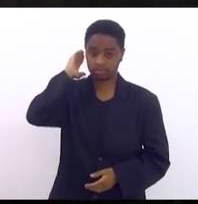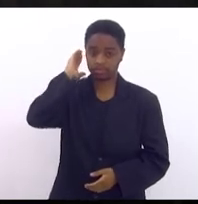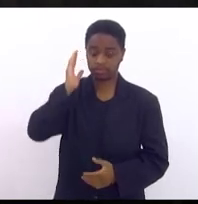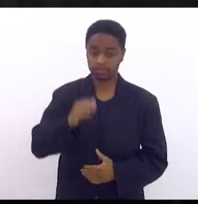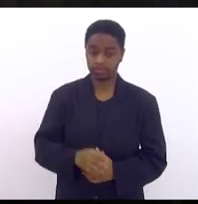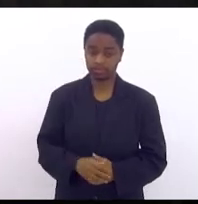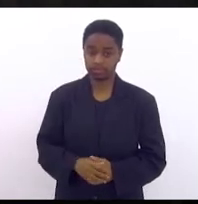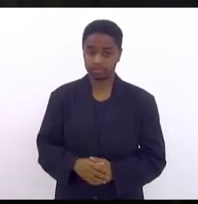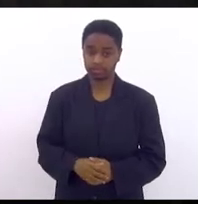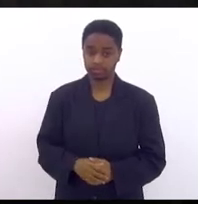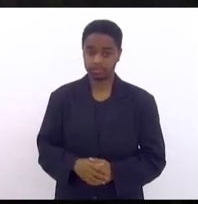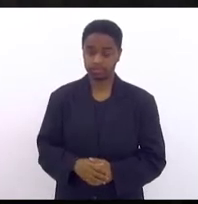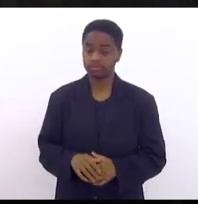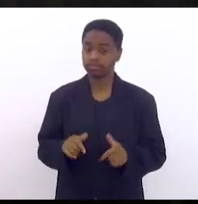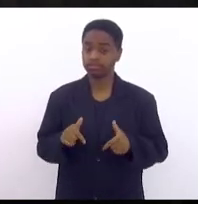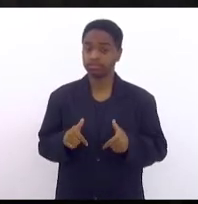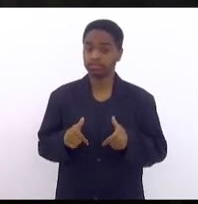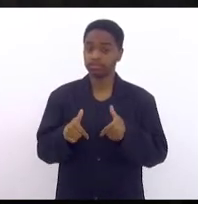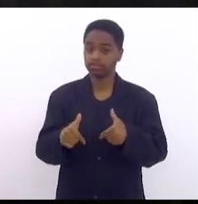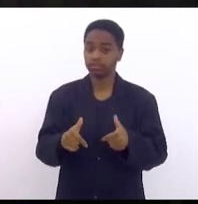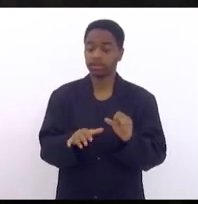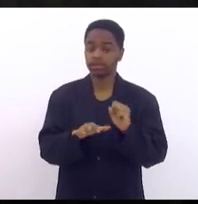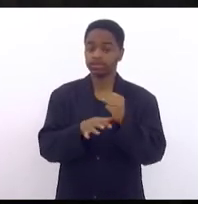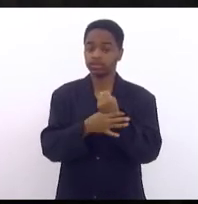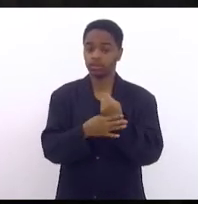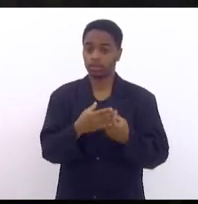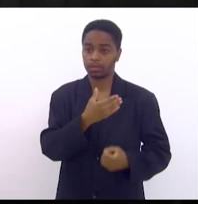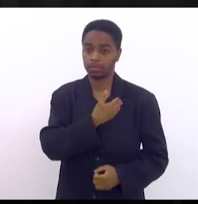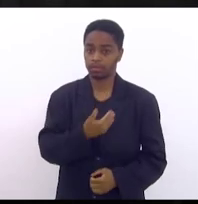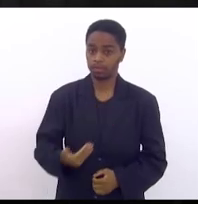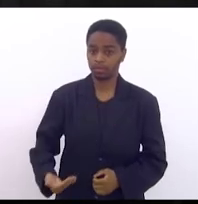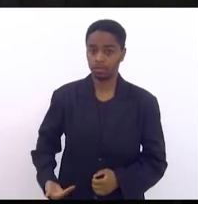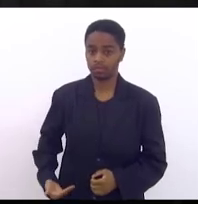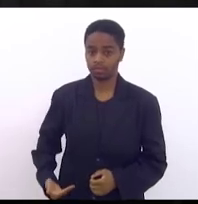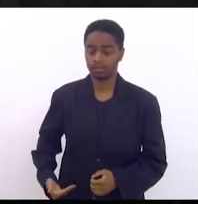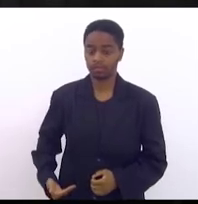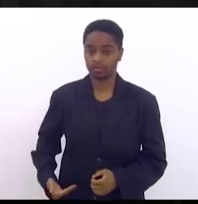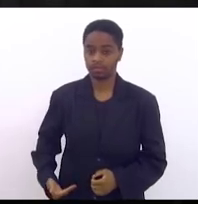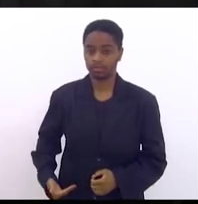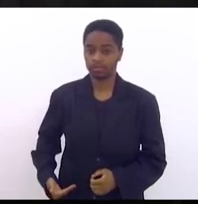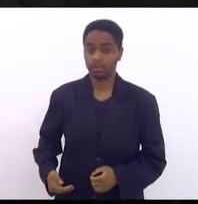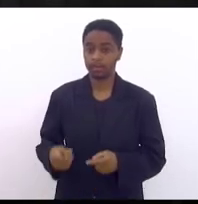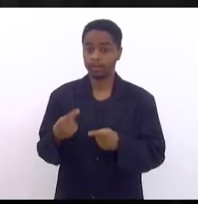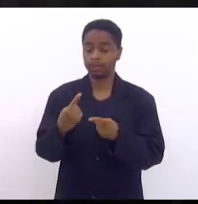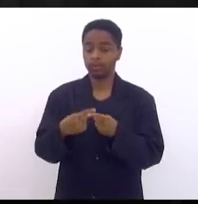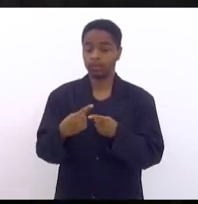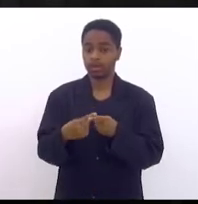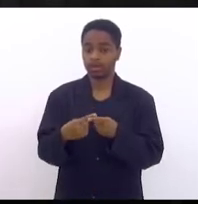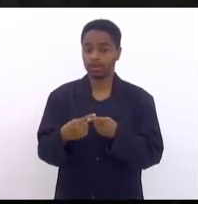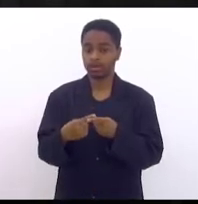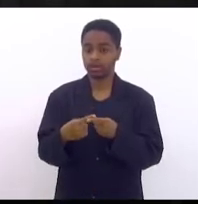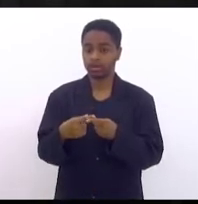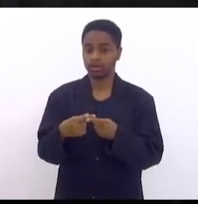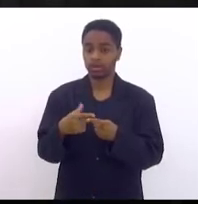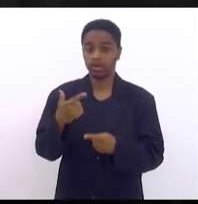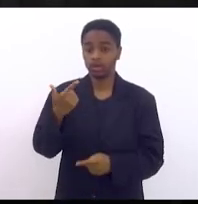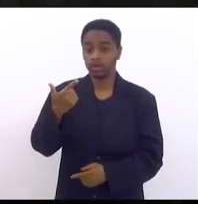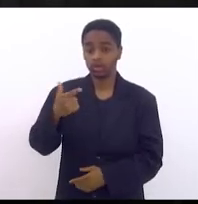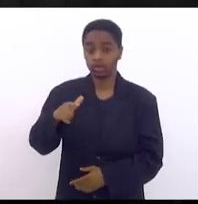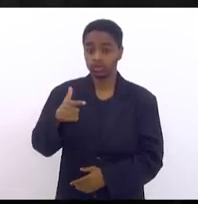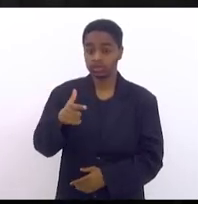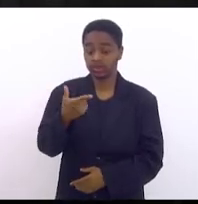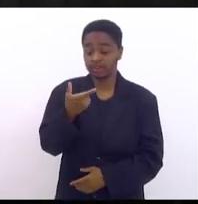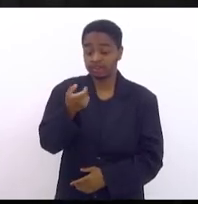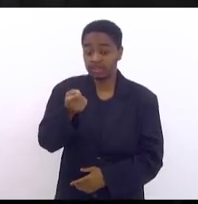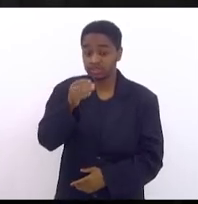Amorim, fez a intervenção na segurança pública porque não tinha um saco de 20 bilhões